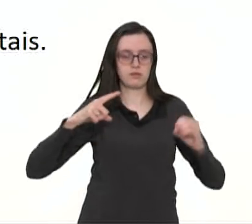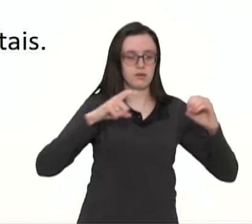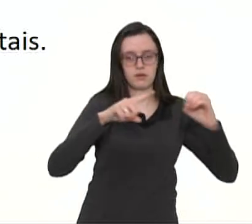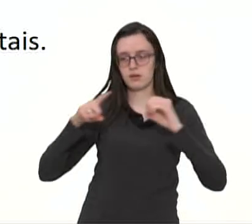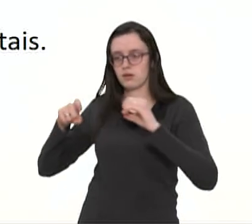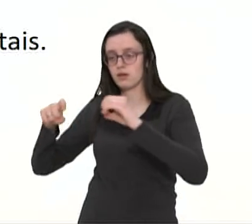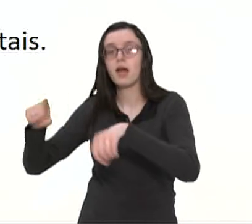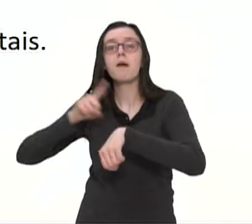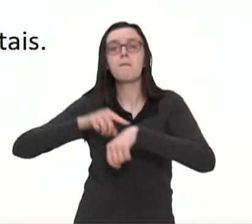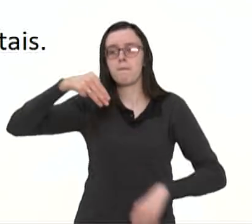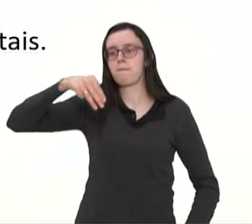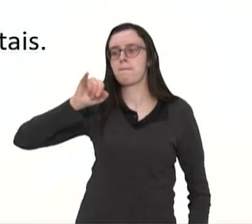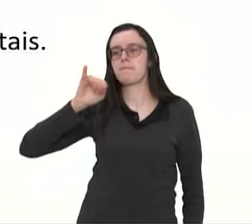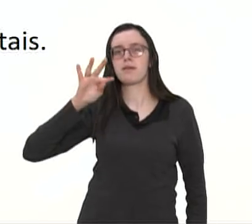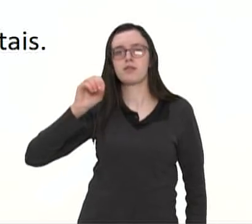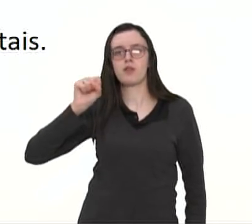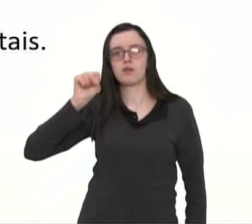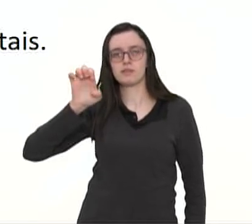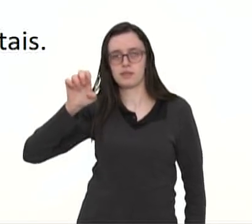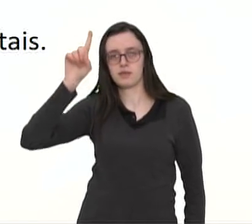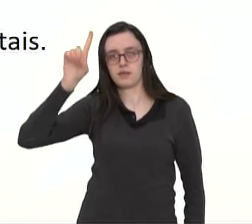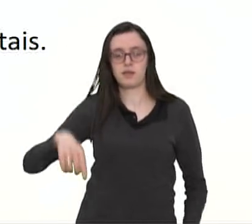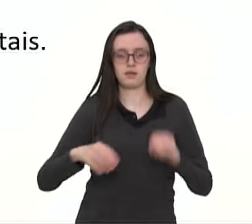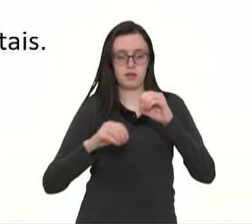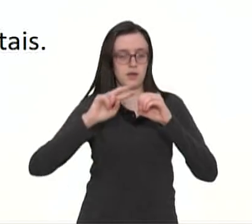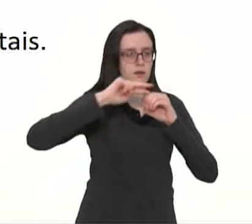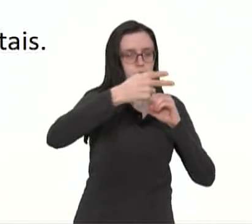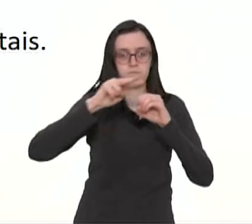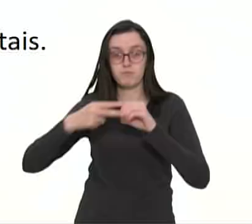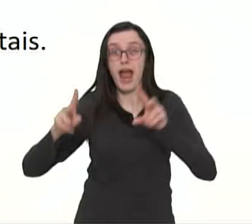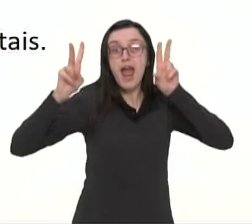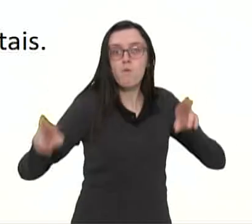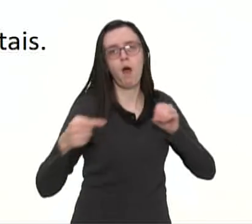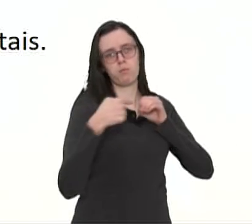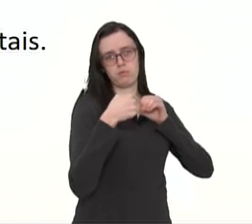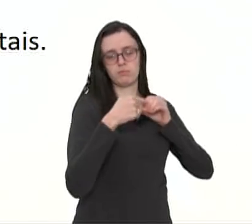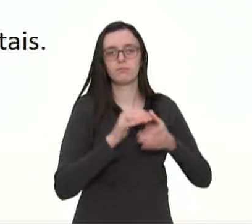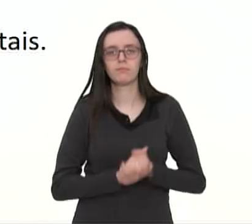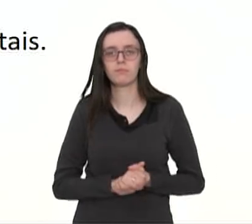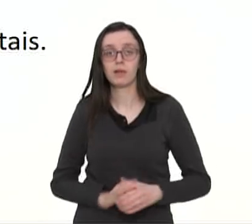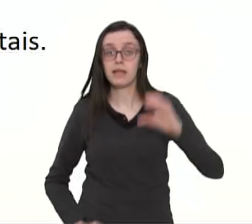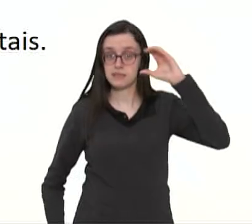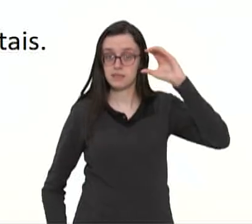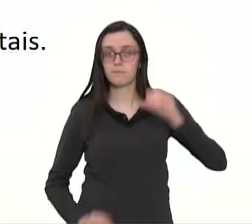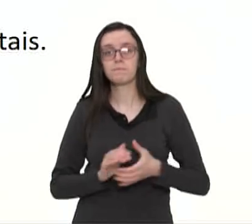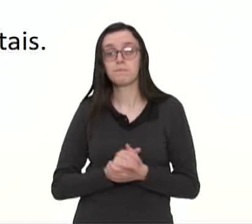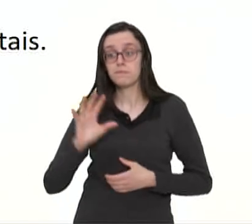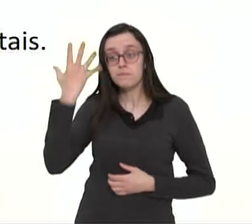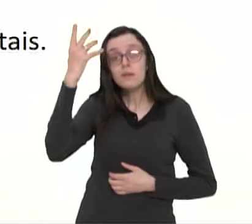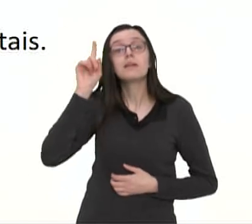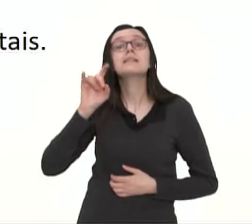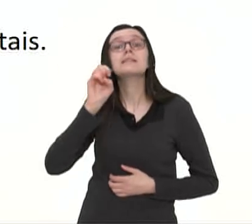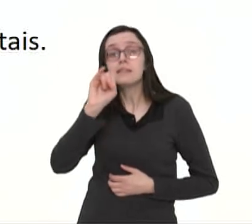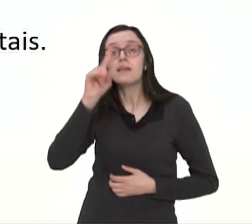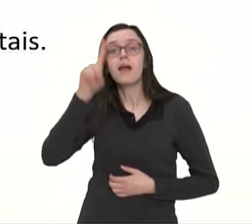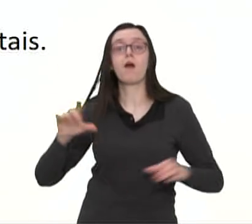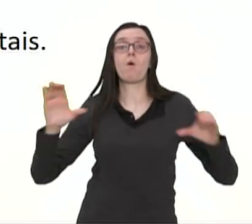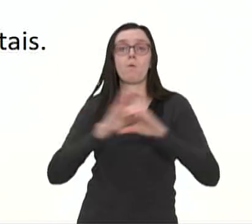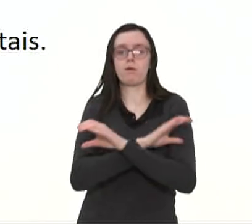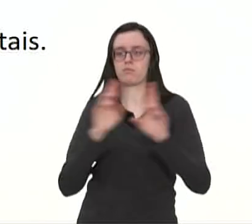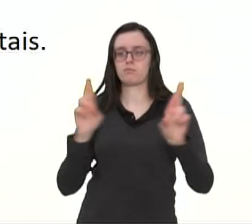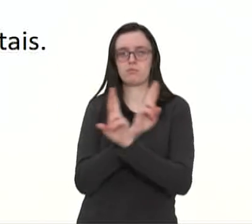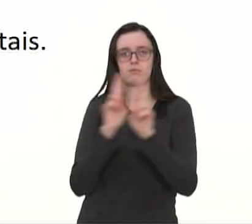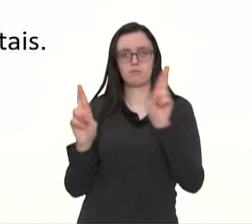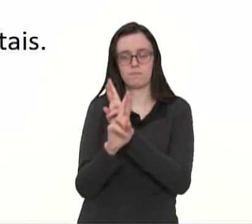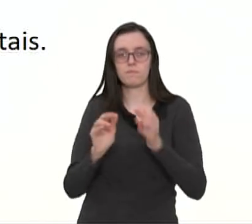a mitose. Letra C, ocorre quando a ligação gênica é do tipo completa. E letra D, os gametas